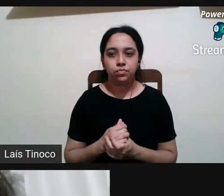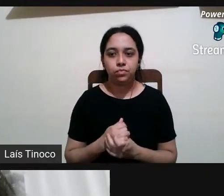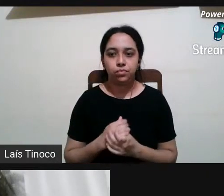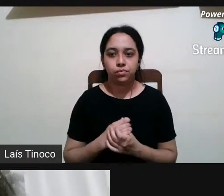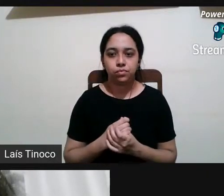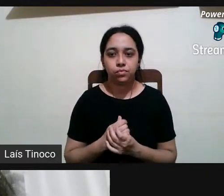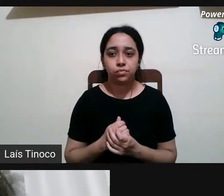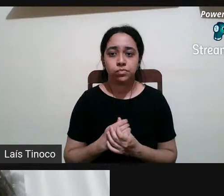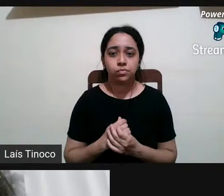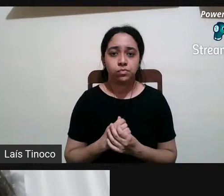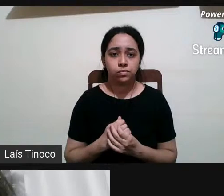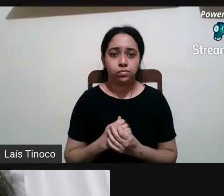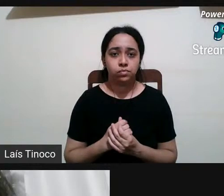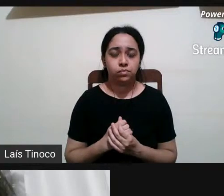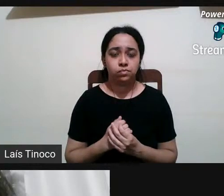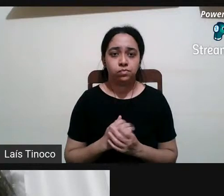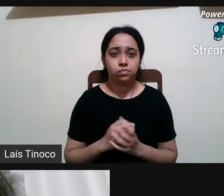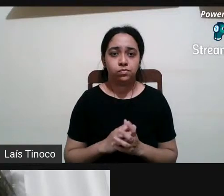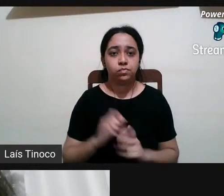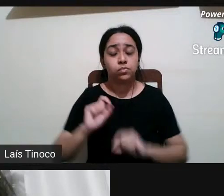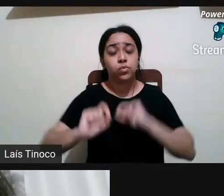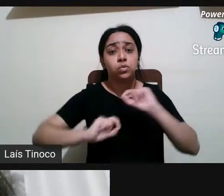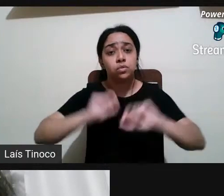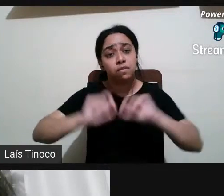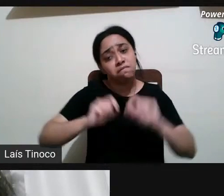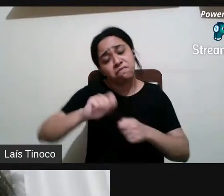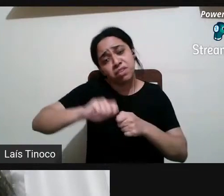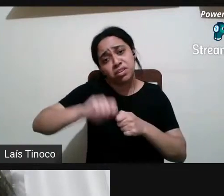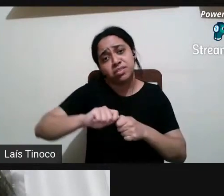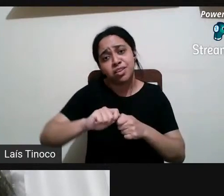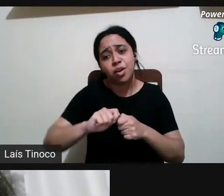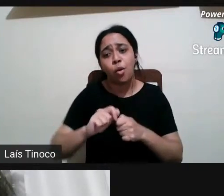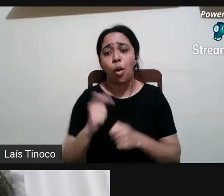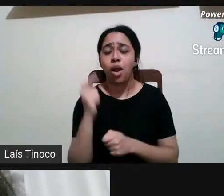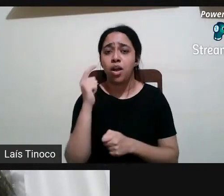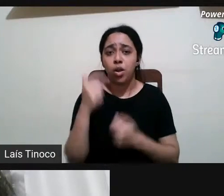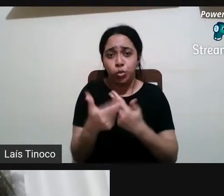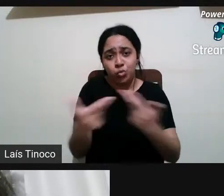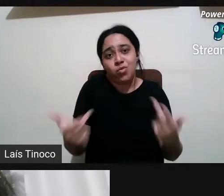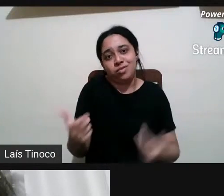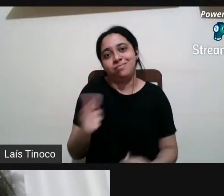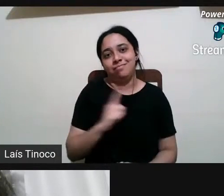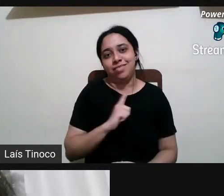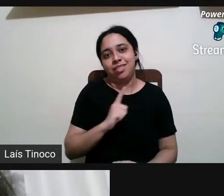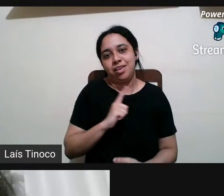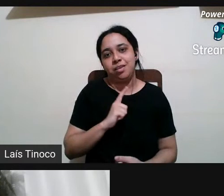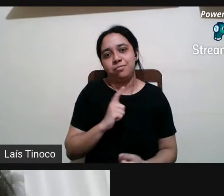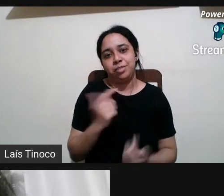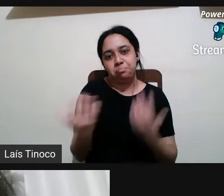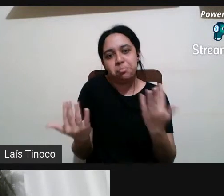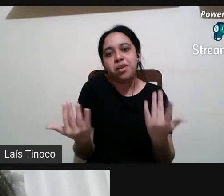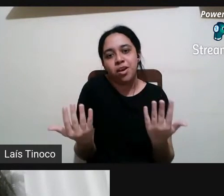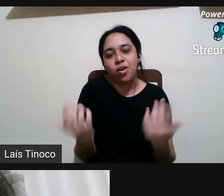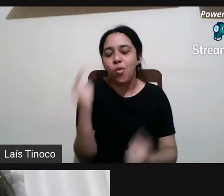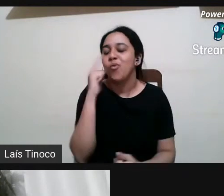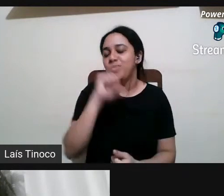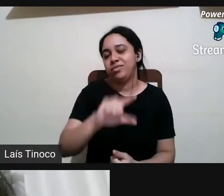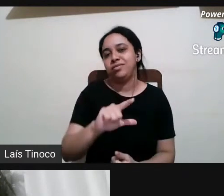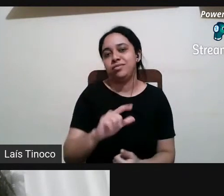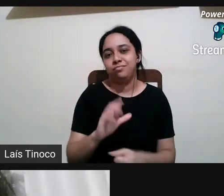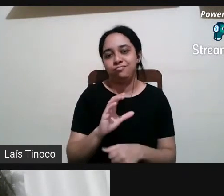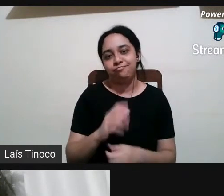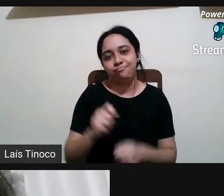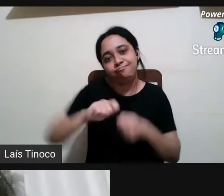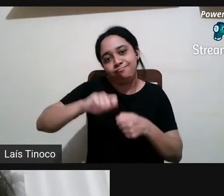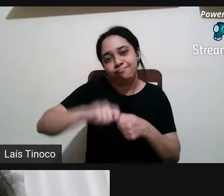as coisas com o que tem e sai um resultado muito interessante. Então, tem custos diferentes, no caso,